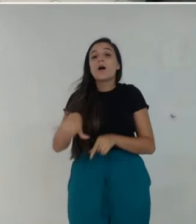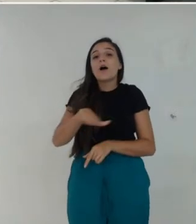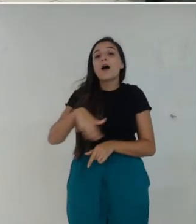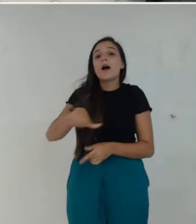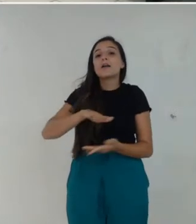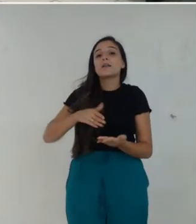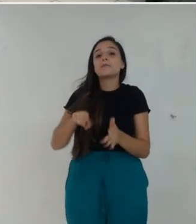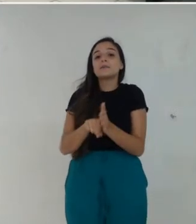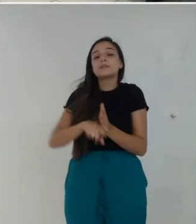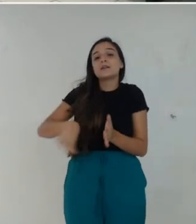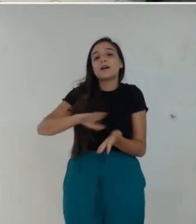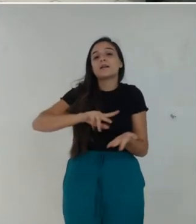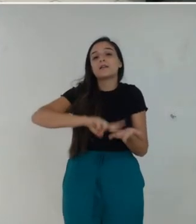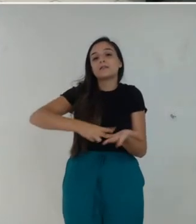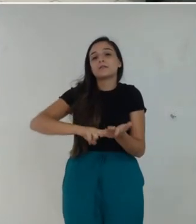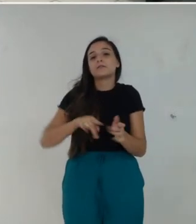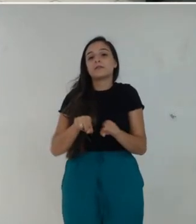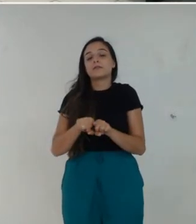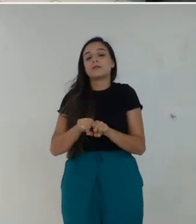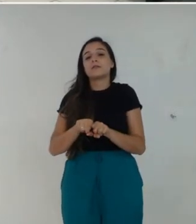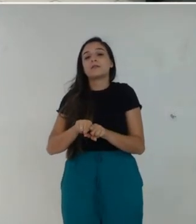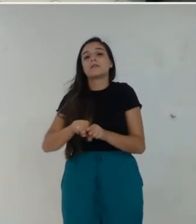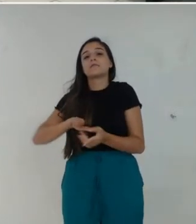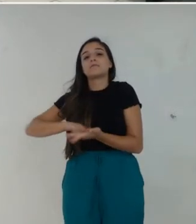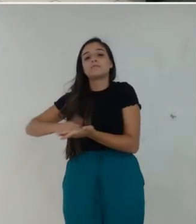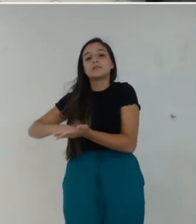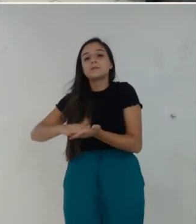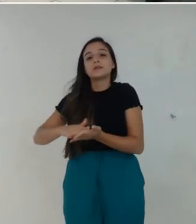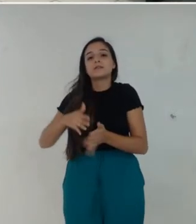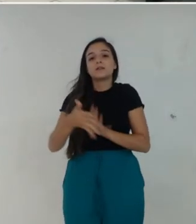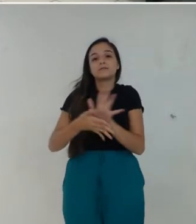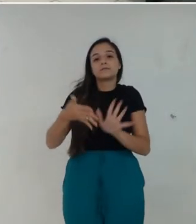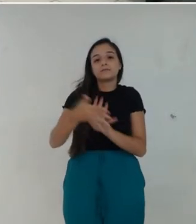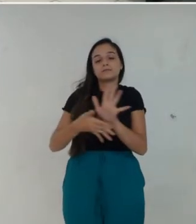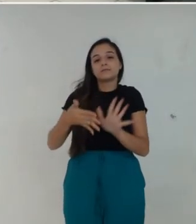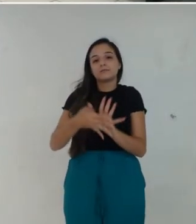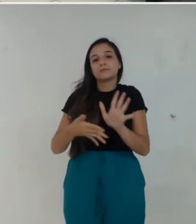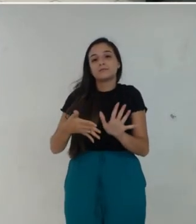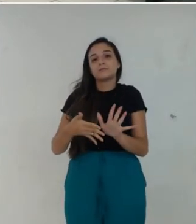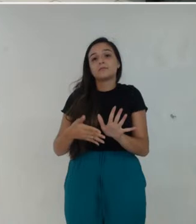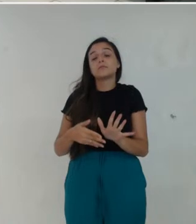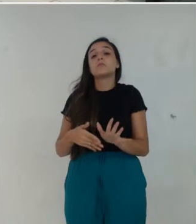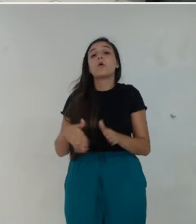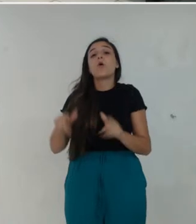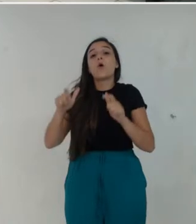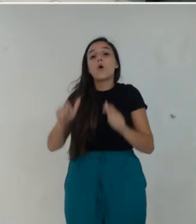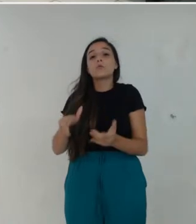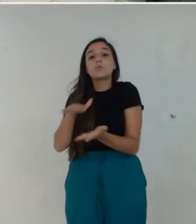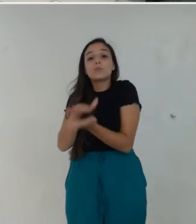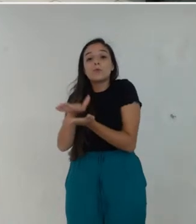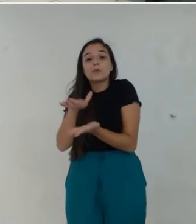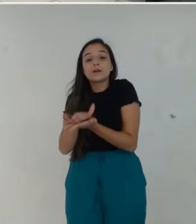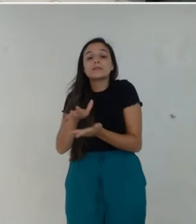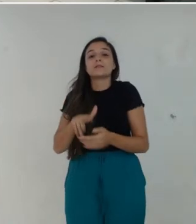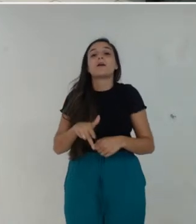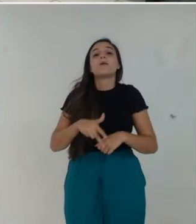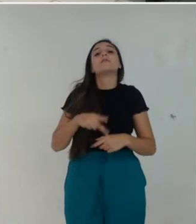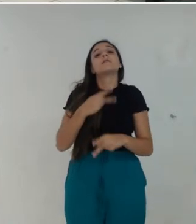da tradução e interpretação de línguas de sinais em publicações da pós-graduação em estudos da